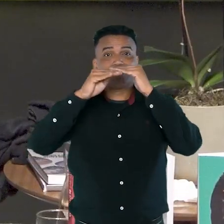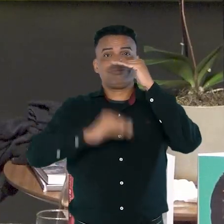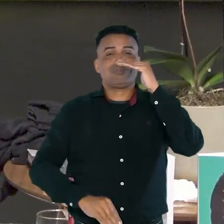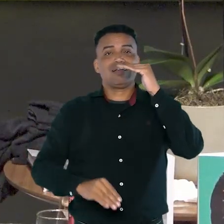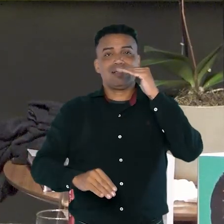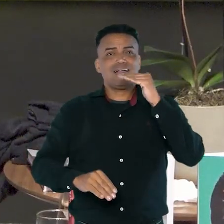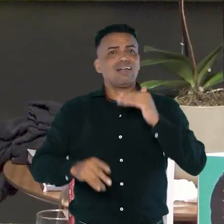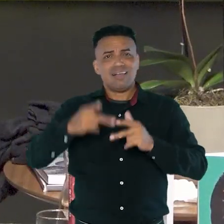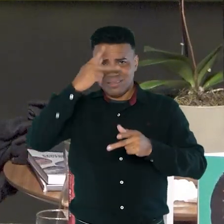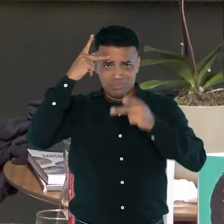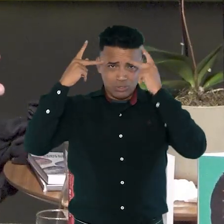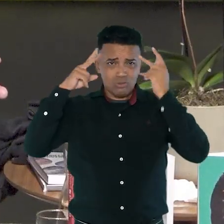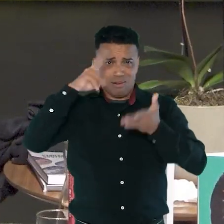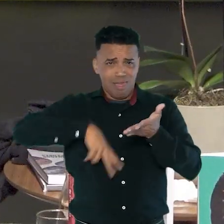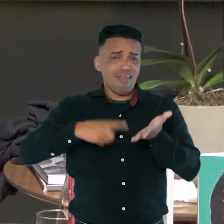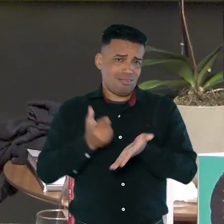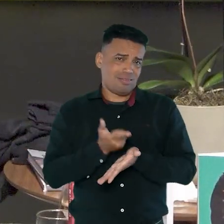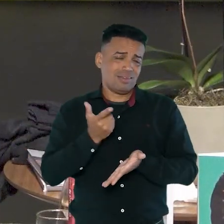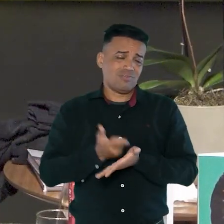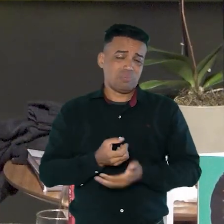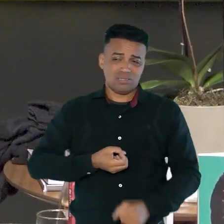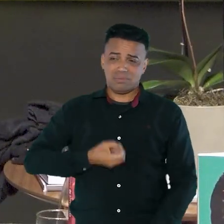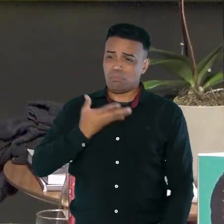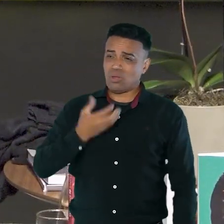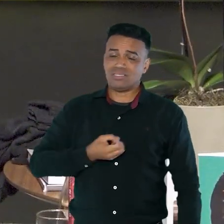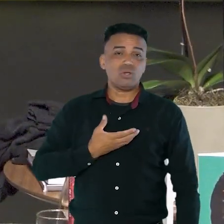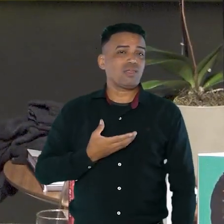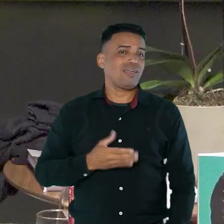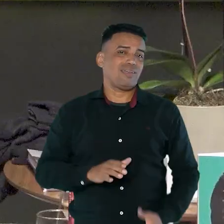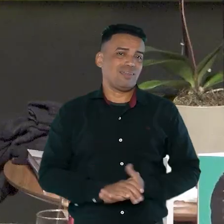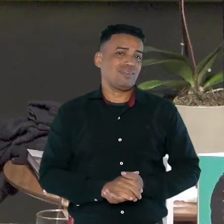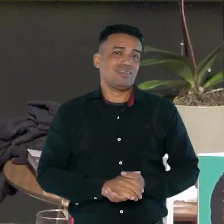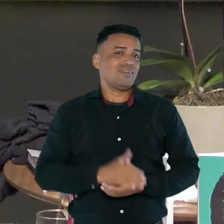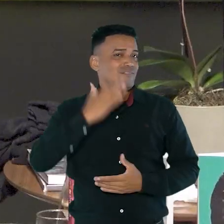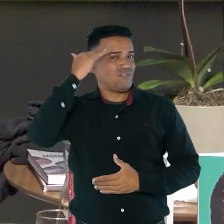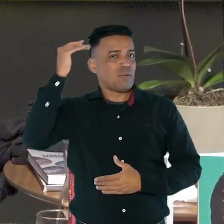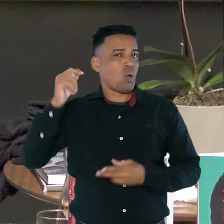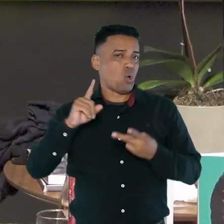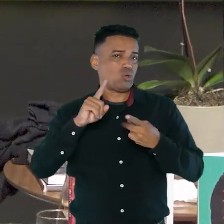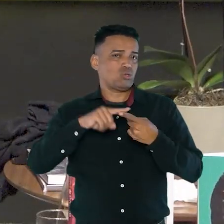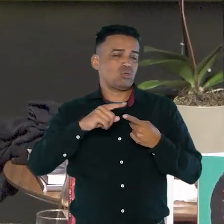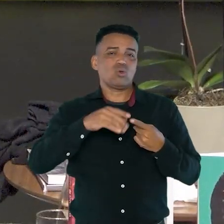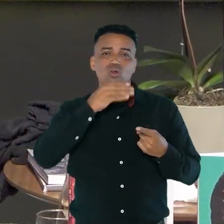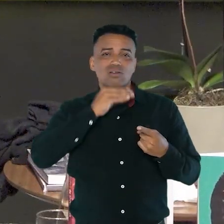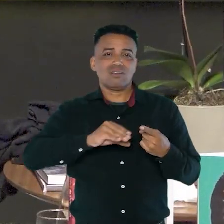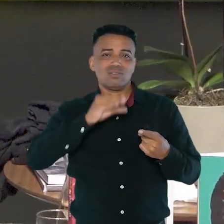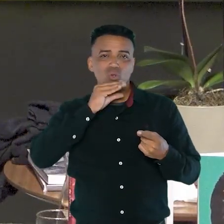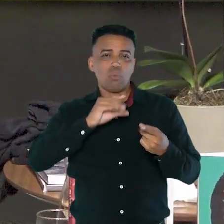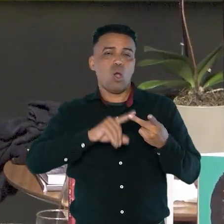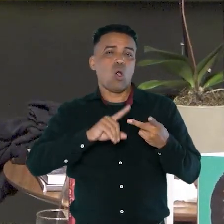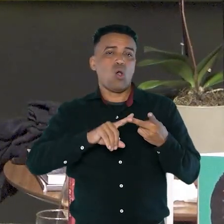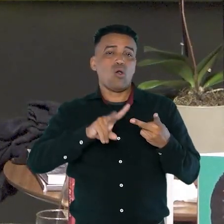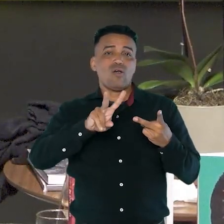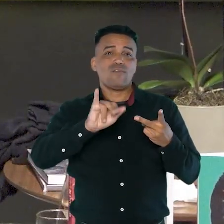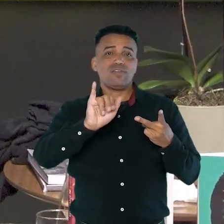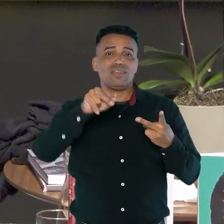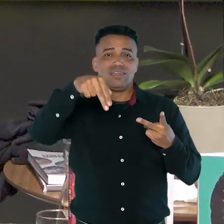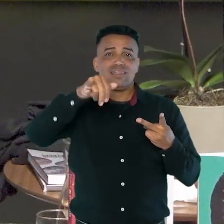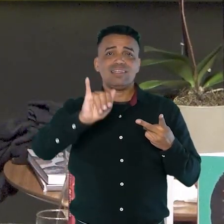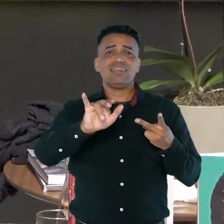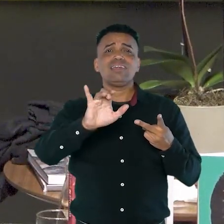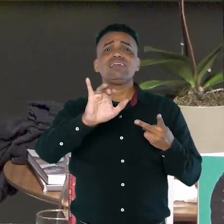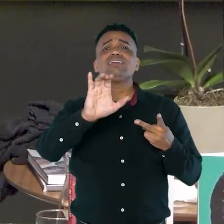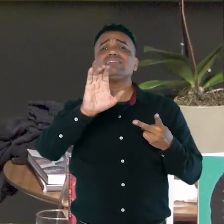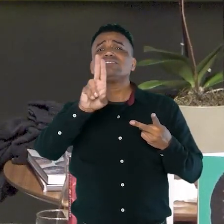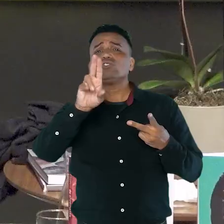Pessoas leem livros, mas poesia vai citar sempre Carlos Drummond de Andrade, Vinícius de Moraes e tal. Mas é porque a